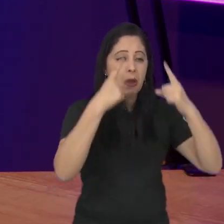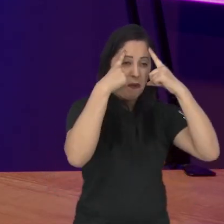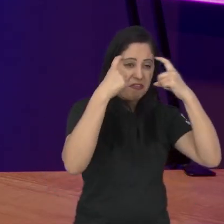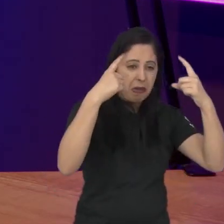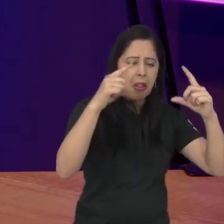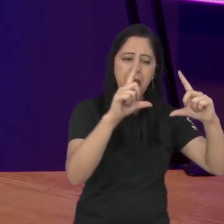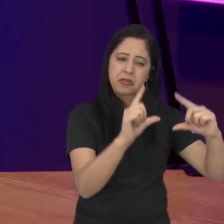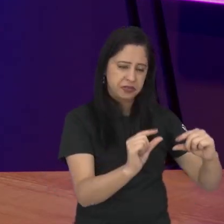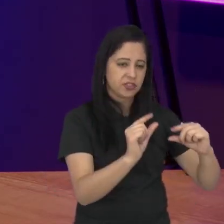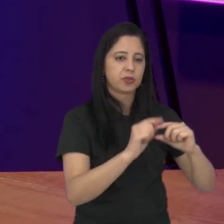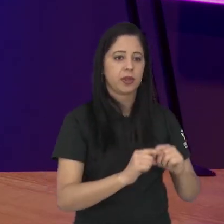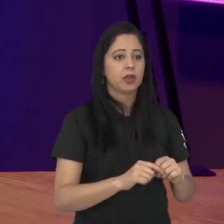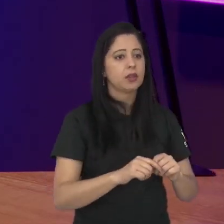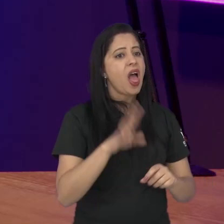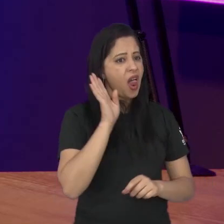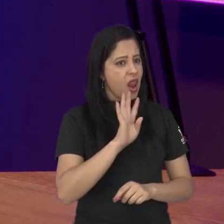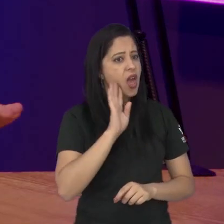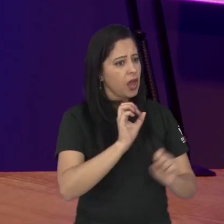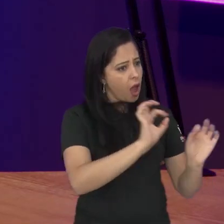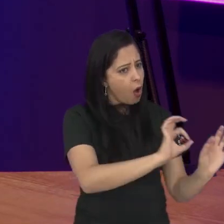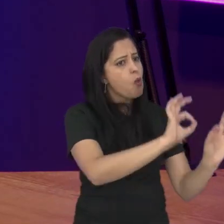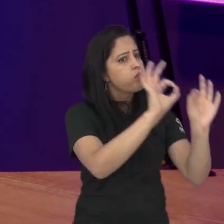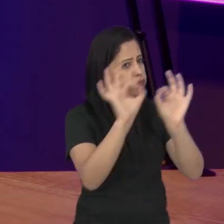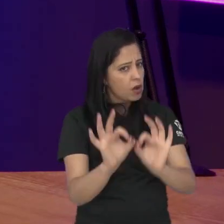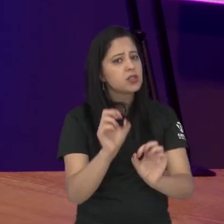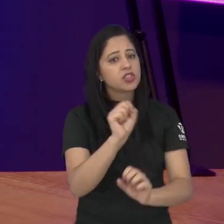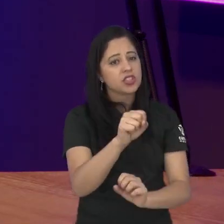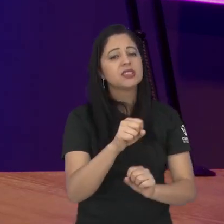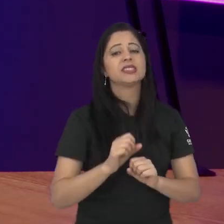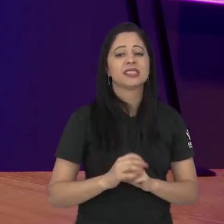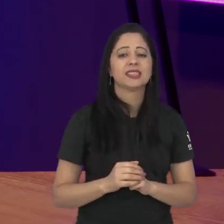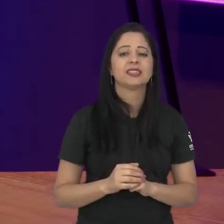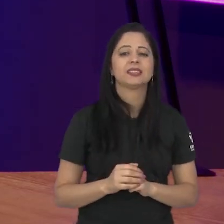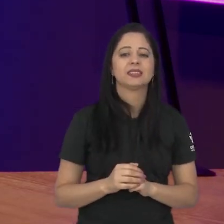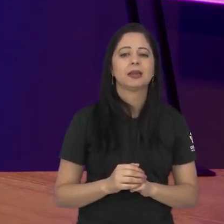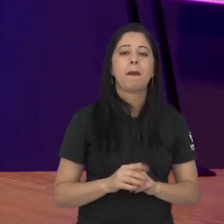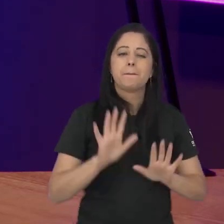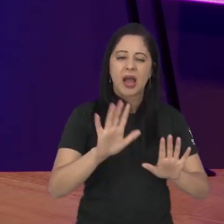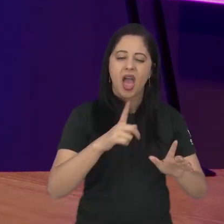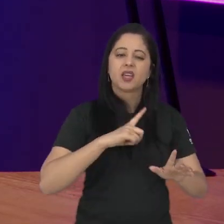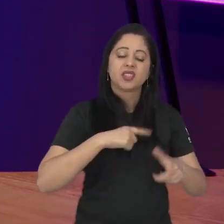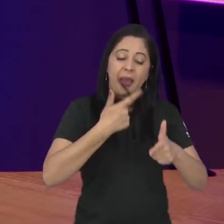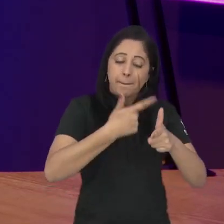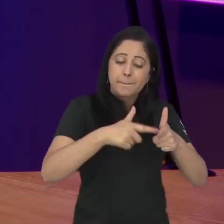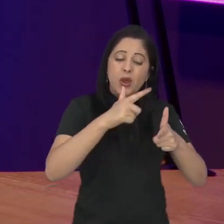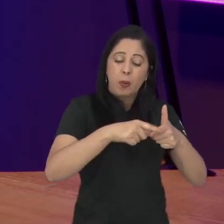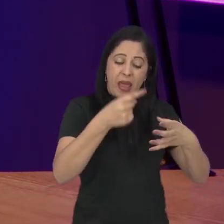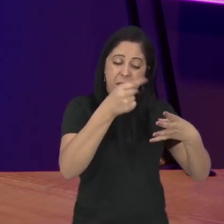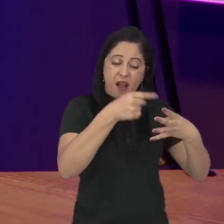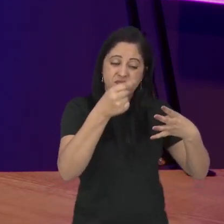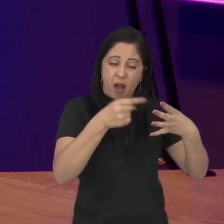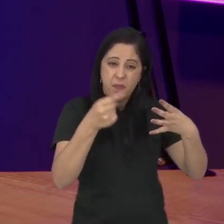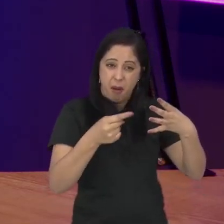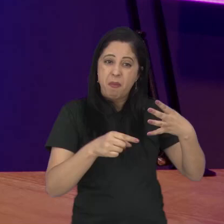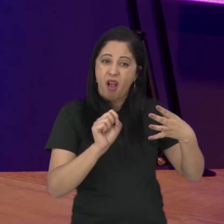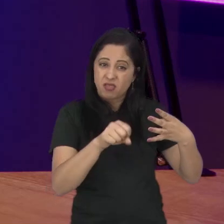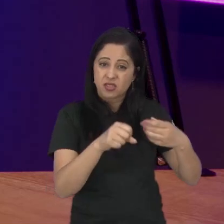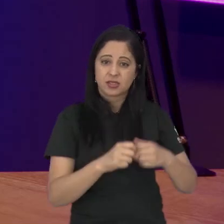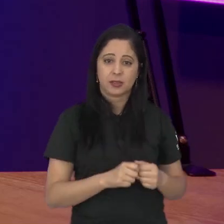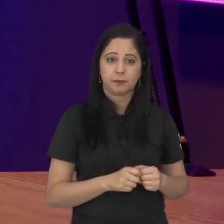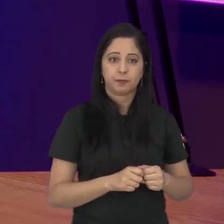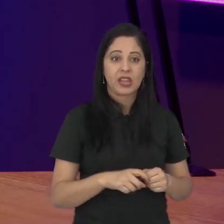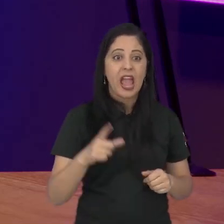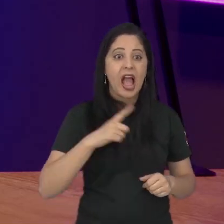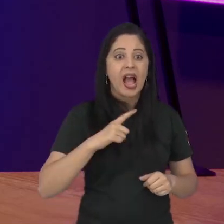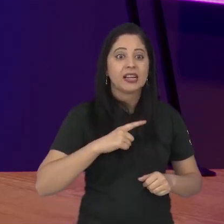assim bonitinho. Então é bem legal ver a trajetória do Gus, mas tem sim essas problemáticas. Em alguns episódios, as pessoas chegam